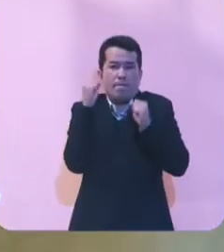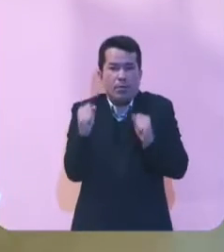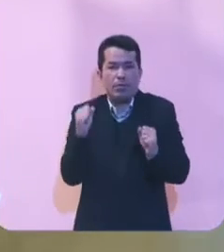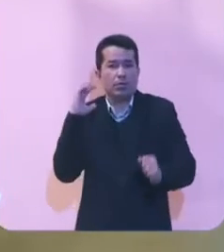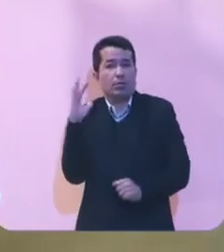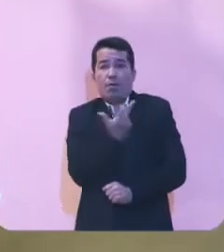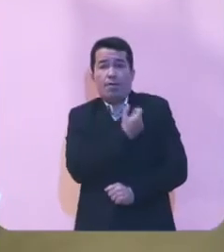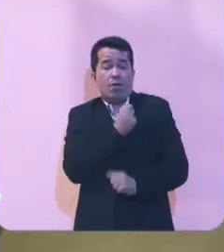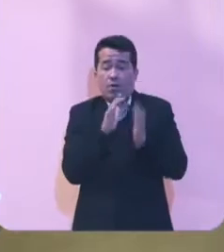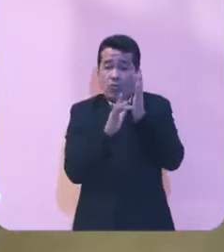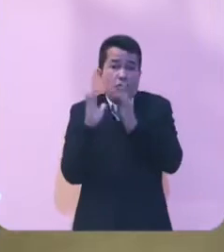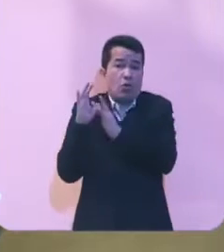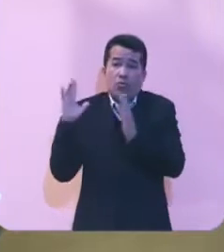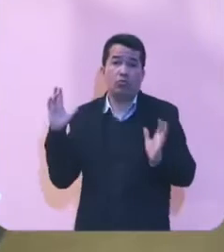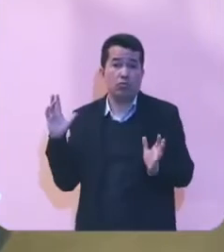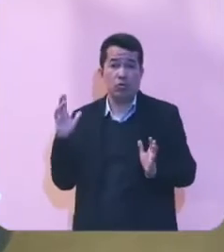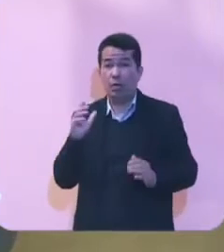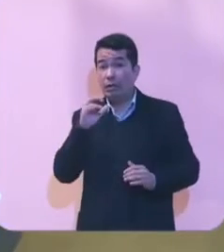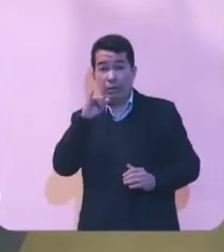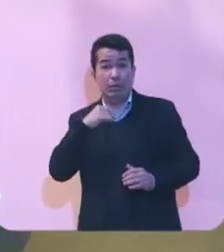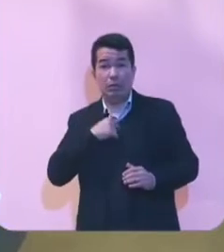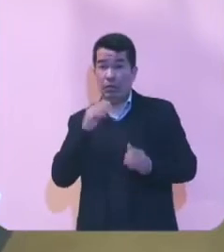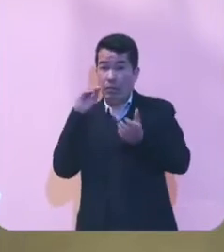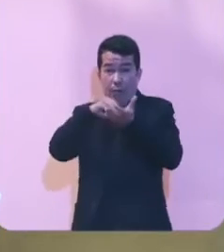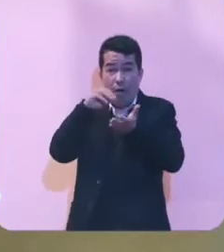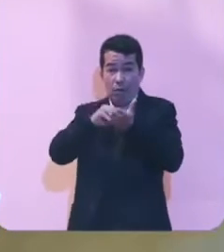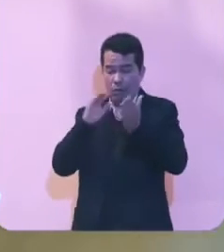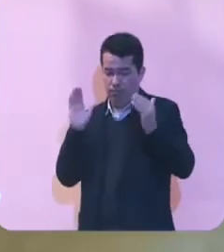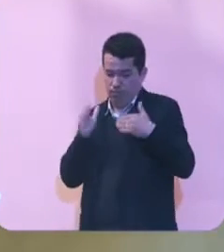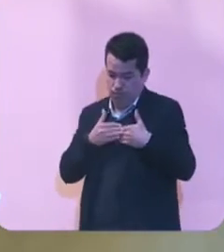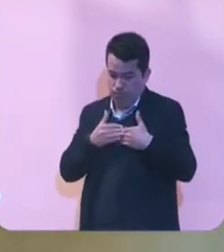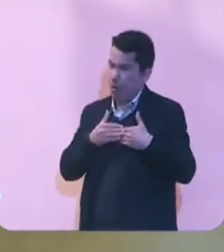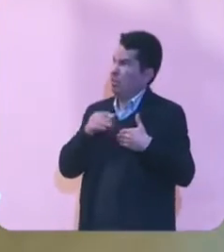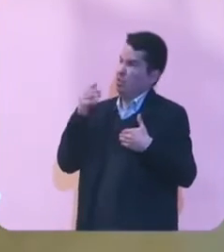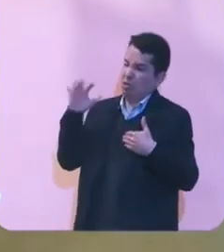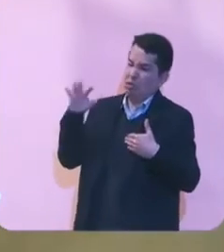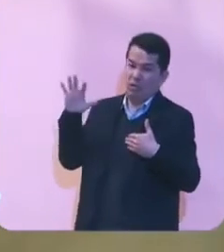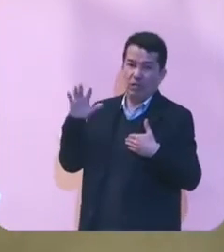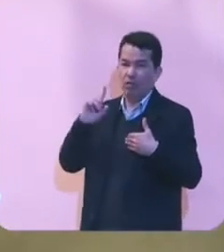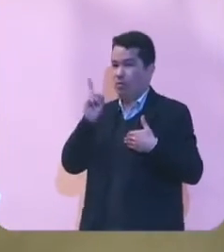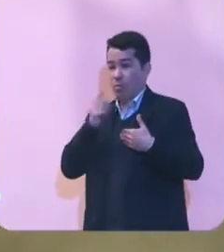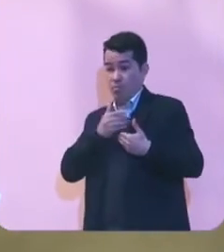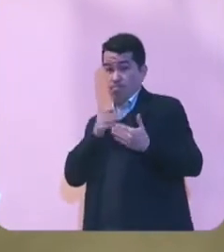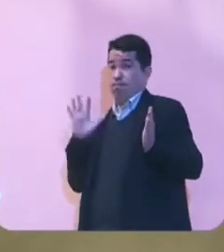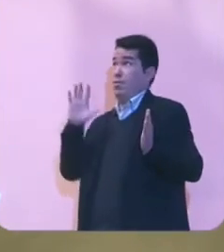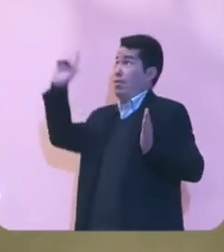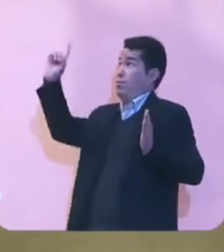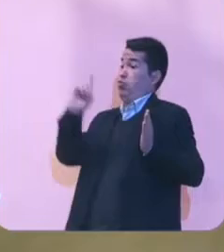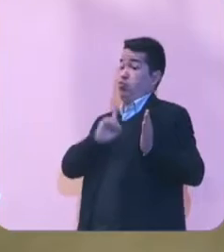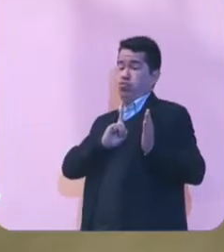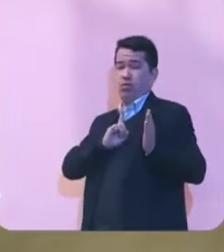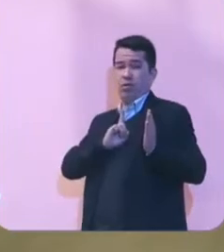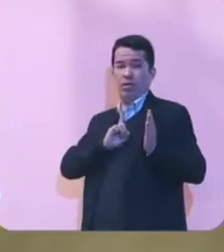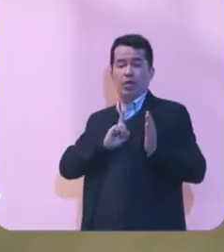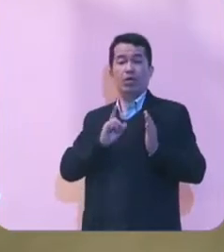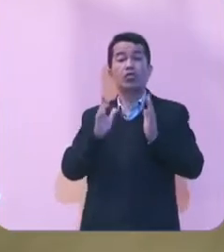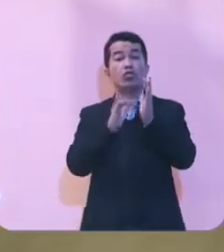nós podemos ter comunhão com o Pai. Jesus disse: eu sou o caminho, a verdade e a vida,